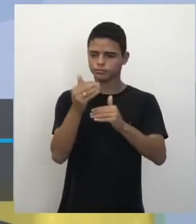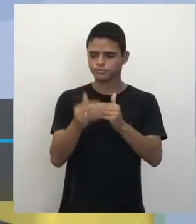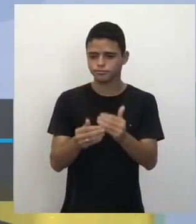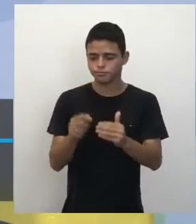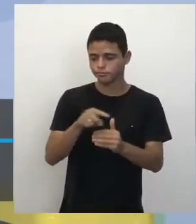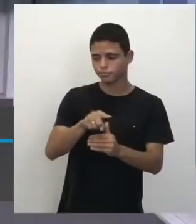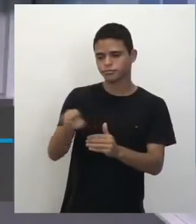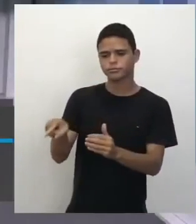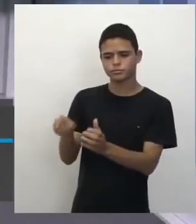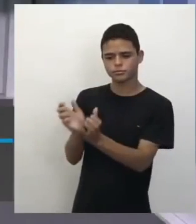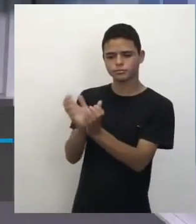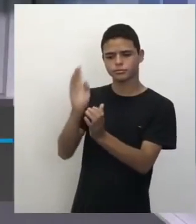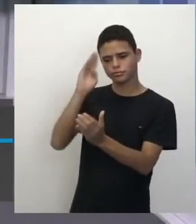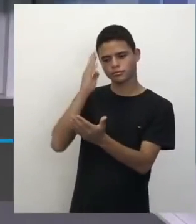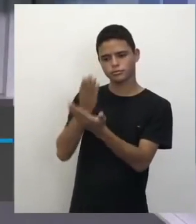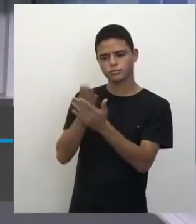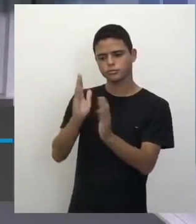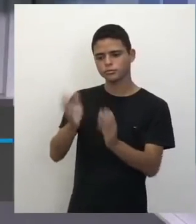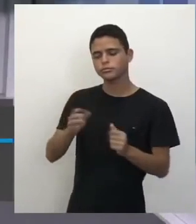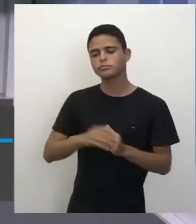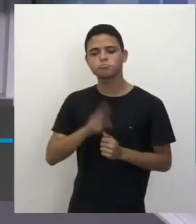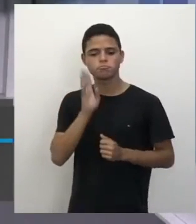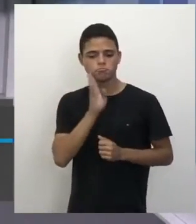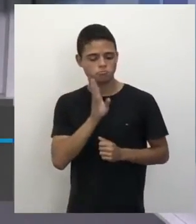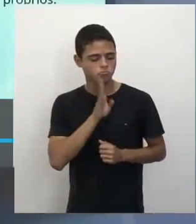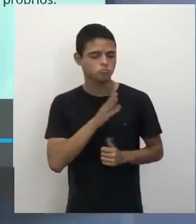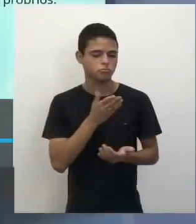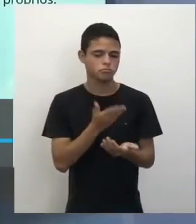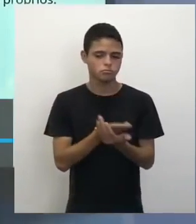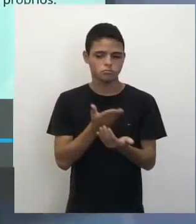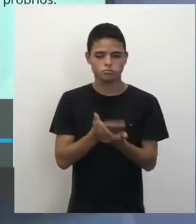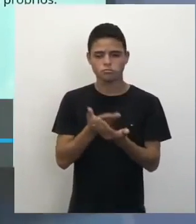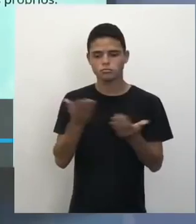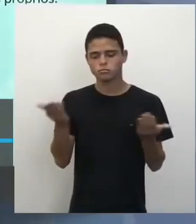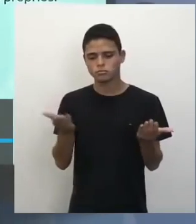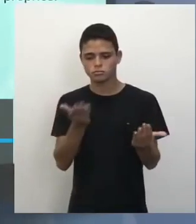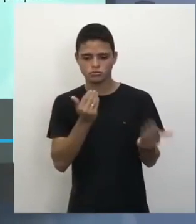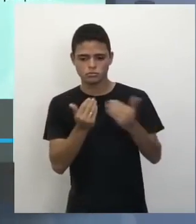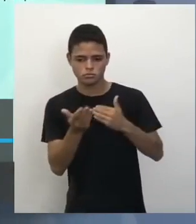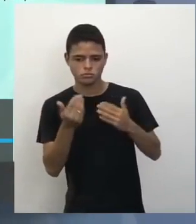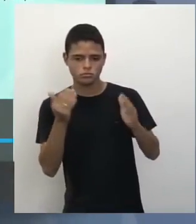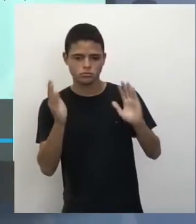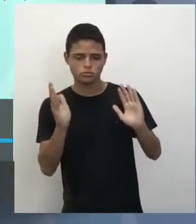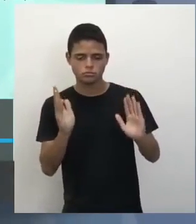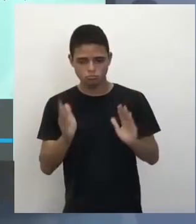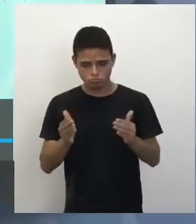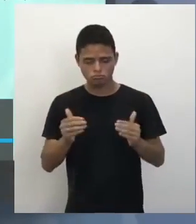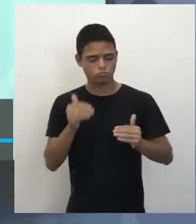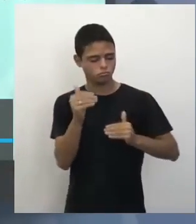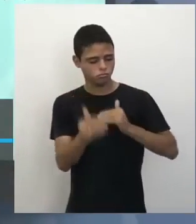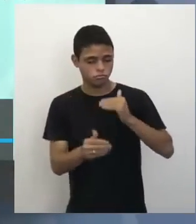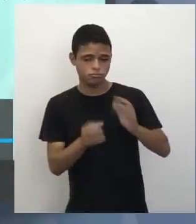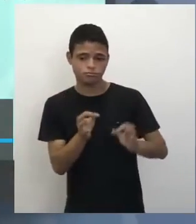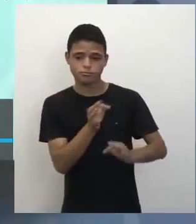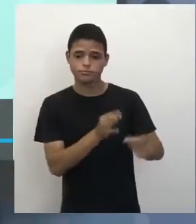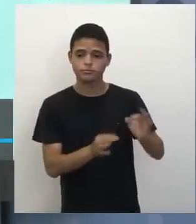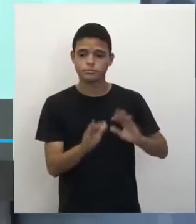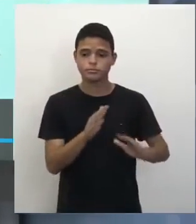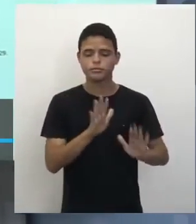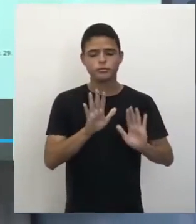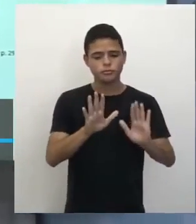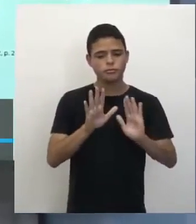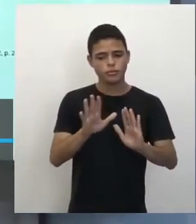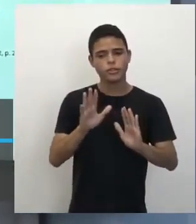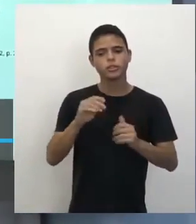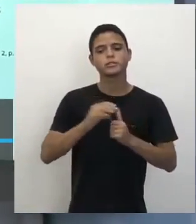nisso. Legal, nós falaremos sobre isso em aulas posteriores, já estamos desenvolvendo essas aulas, mas olha, quem disse que